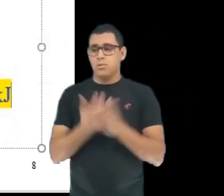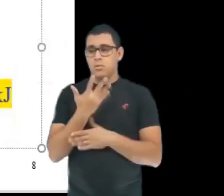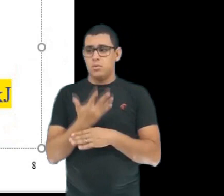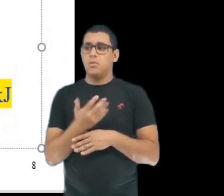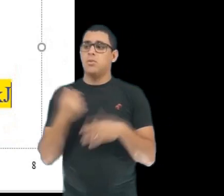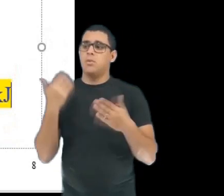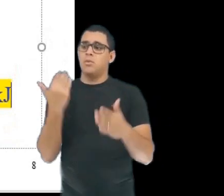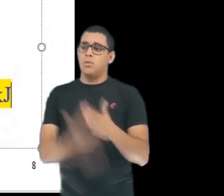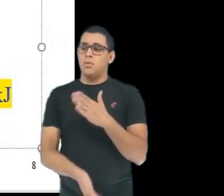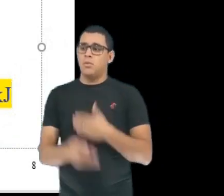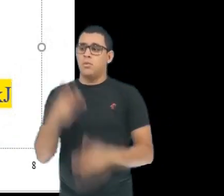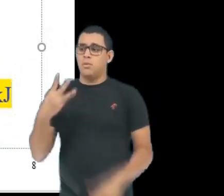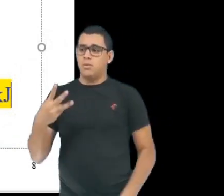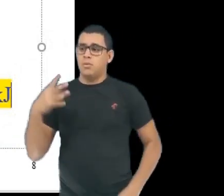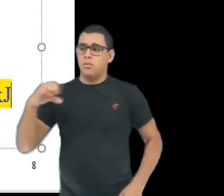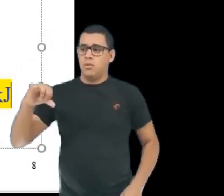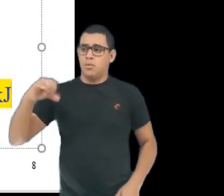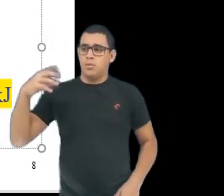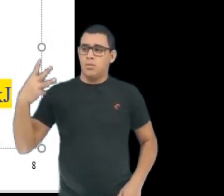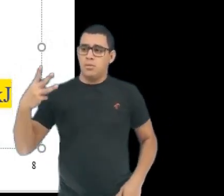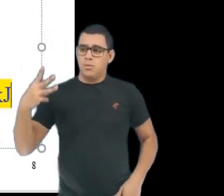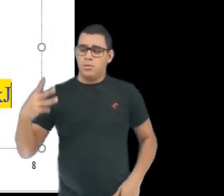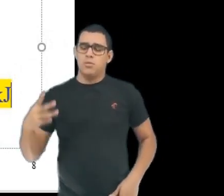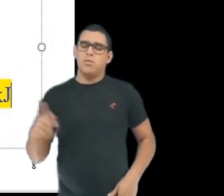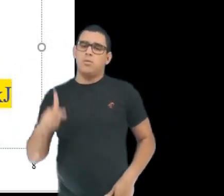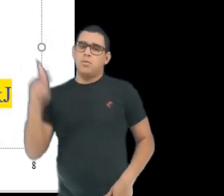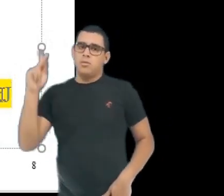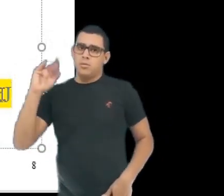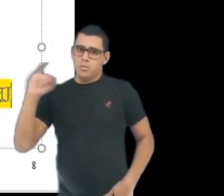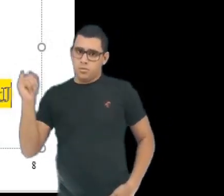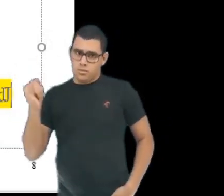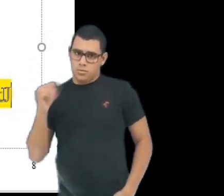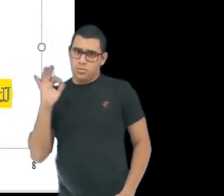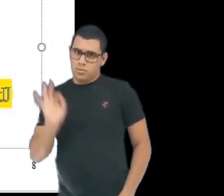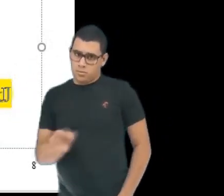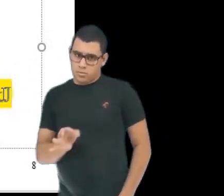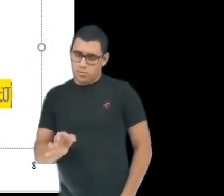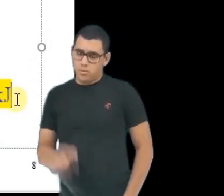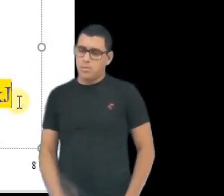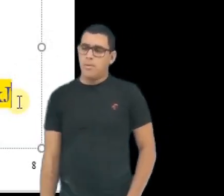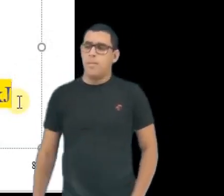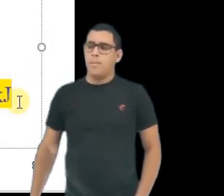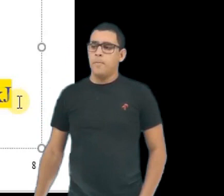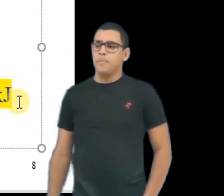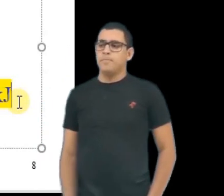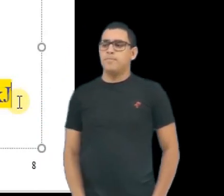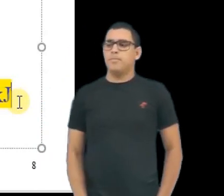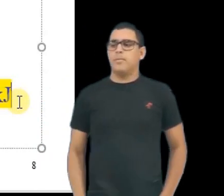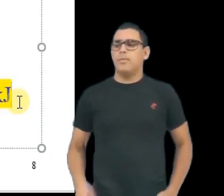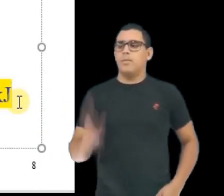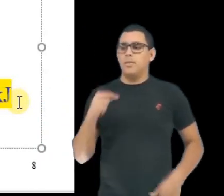reação acontecer, ela perdeu 393 quilojoules. Ela liberou